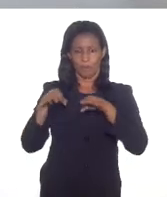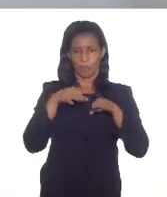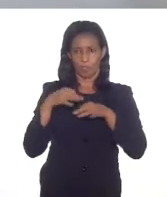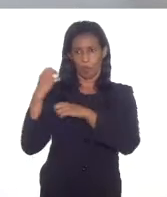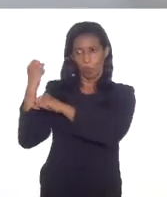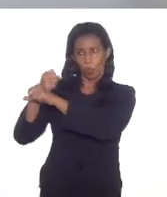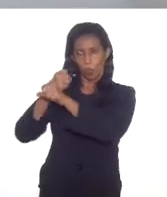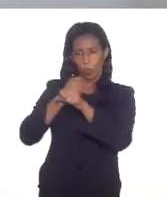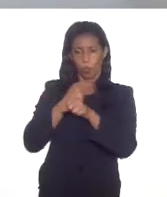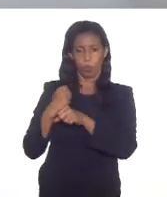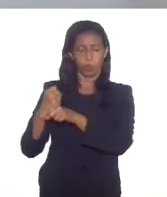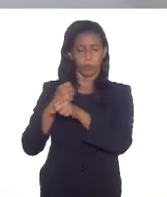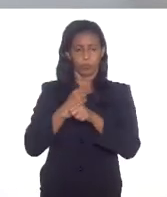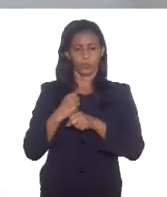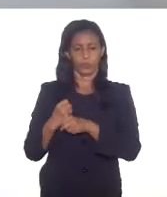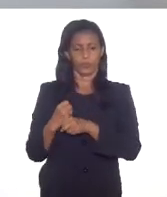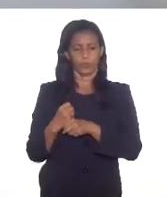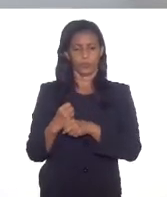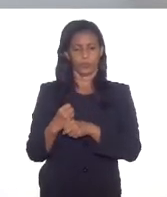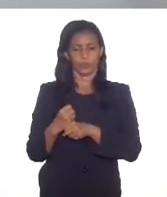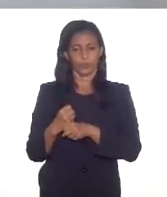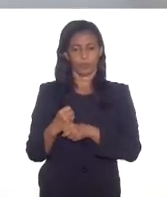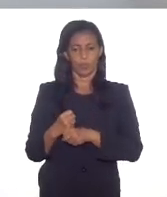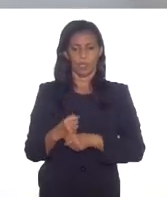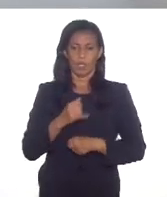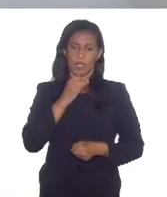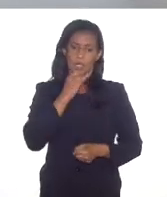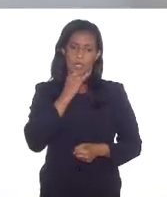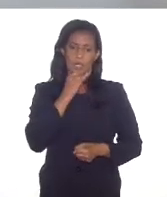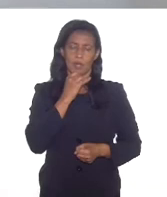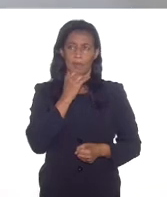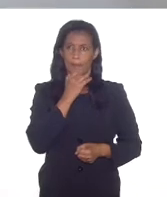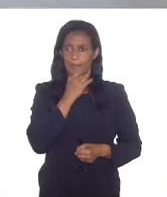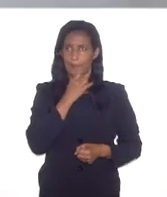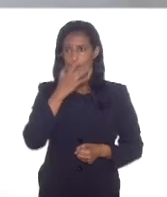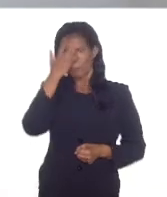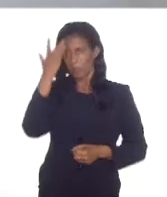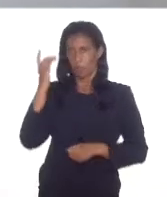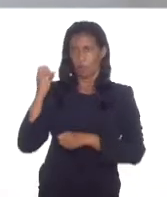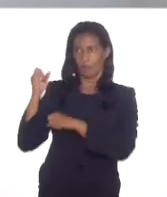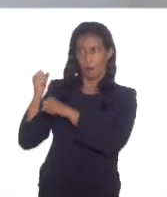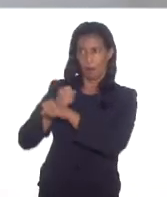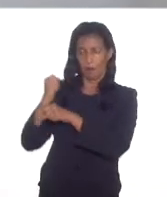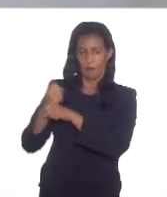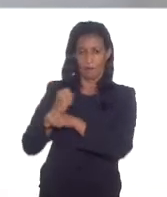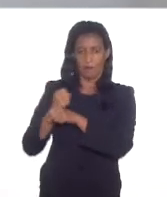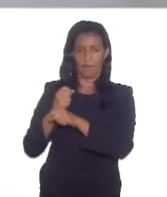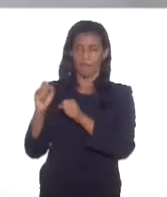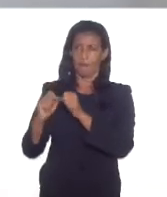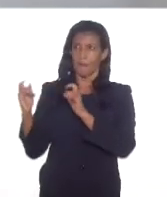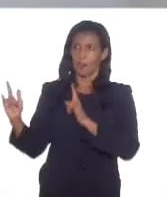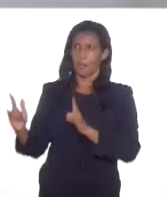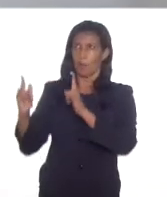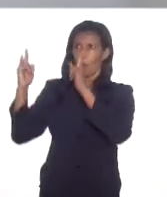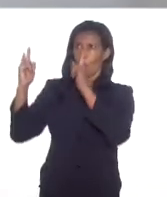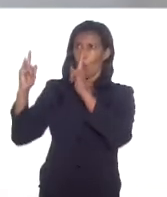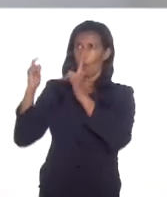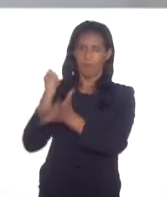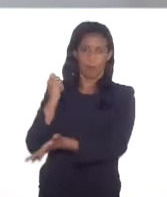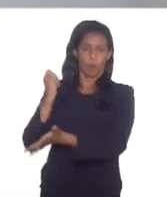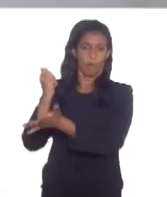construtivo. O sujeito vai fazer aqui uma reforma, vai adotar um prédio, vai comprar,